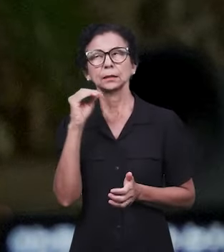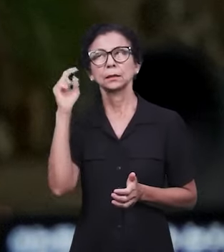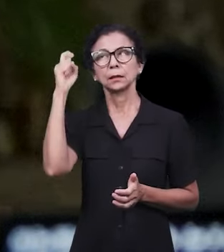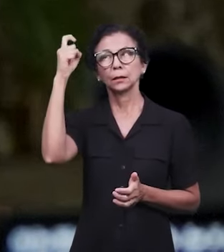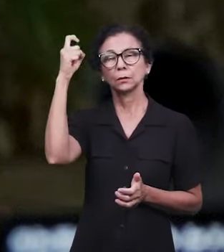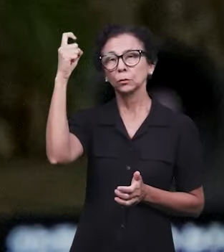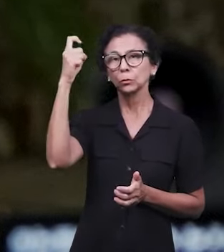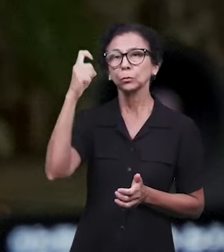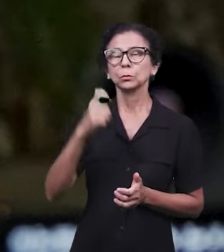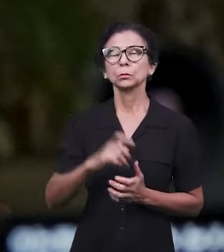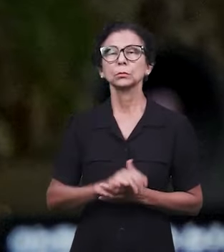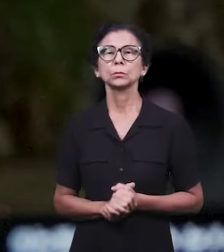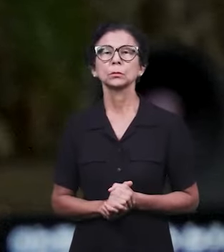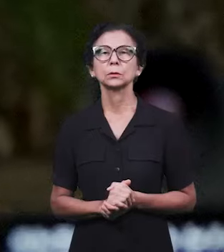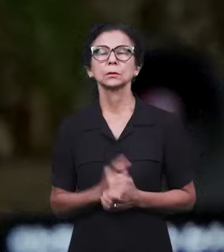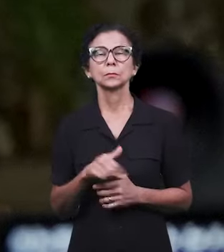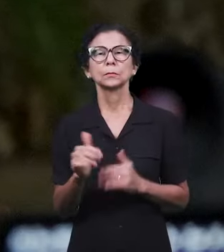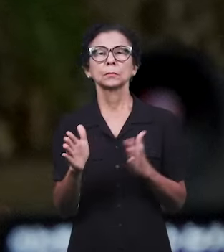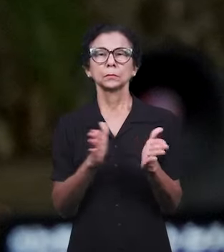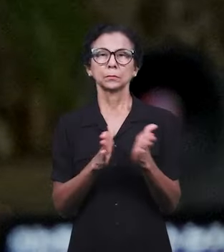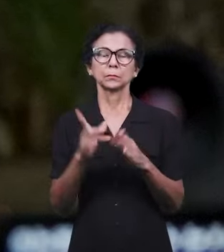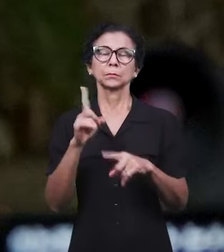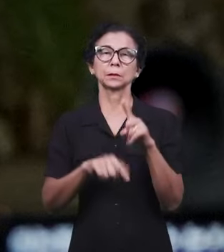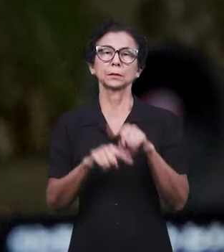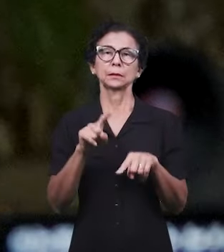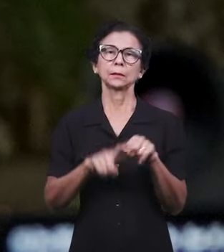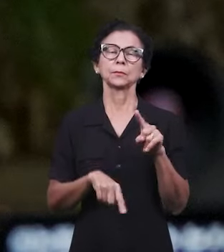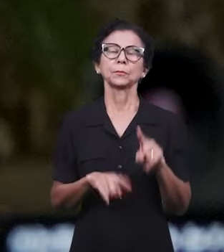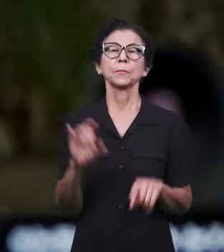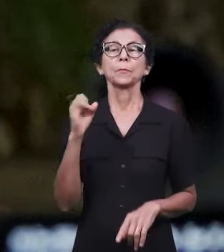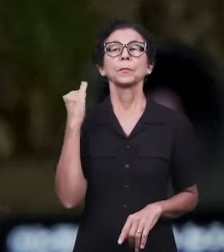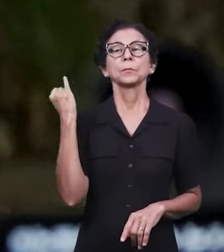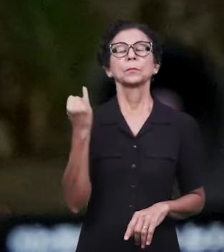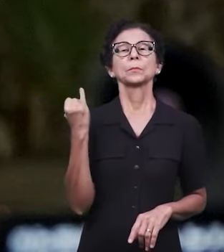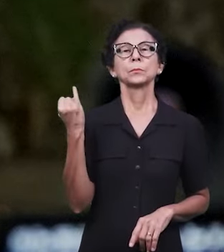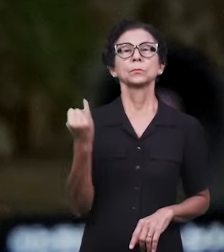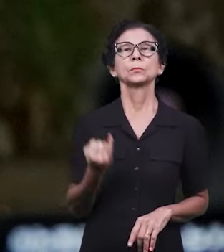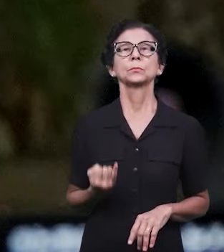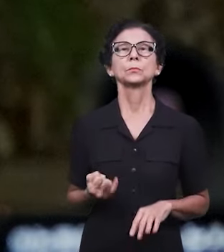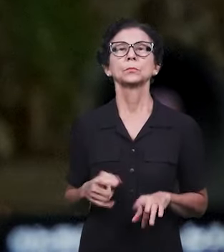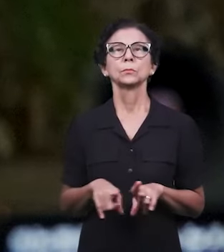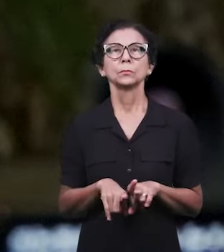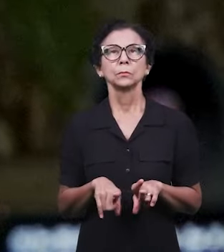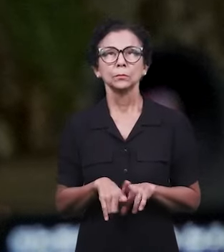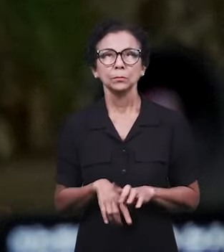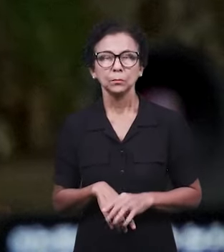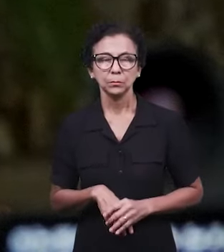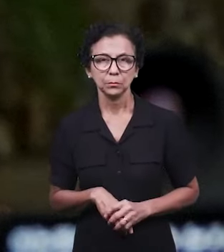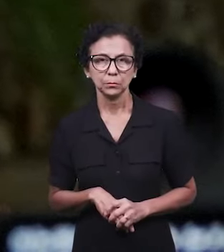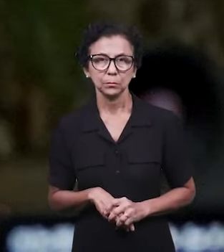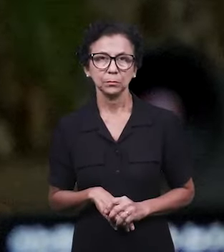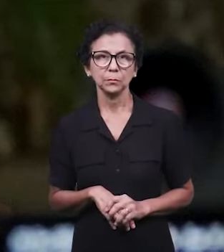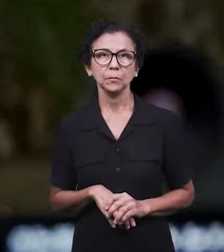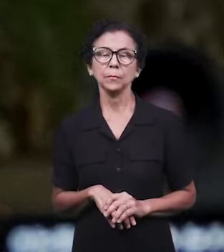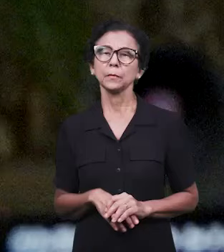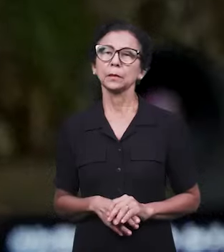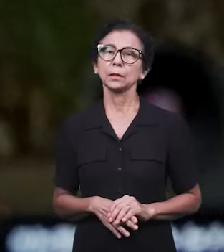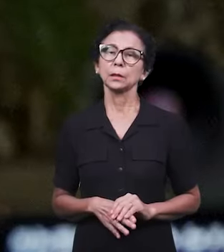família nessa ajuda, né? Há crianças, adolescentes, intermediários que ainda não sabem ler por conta das